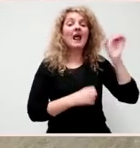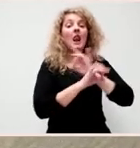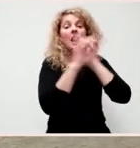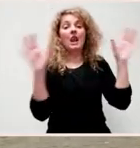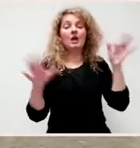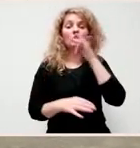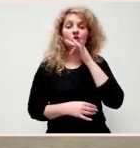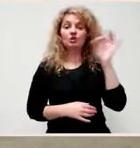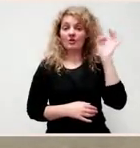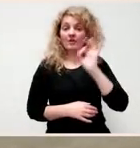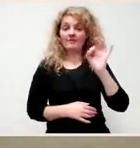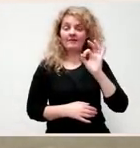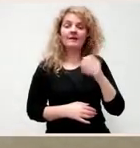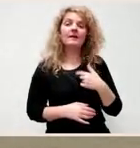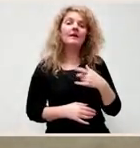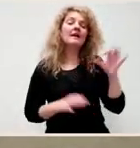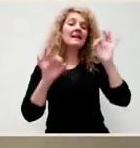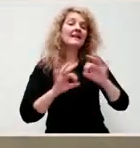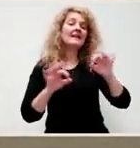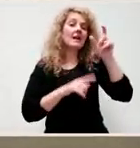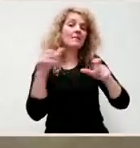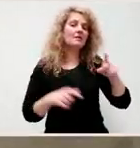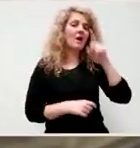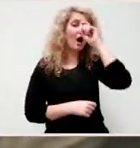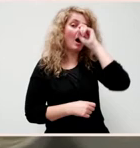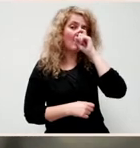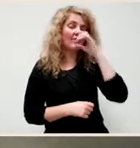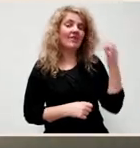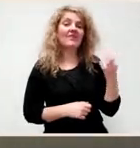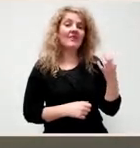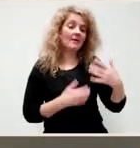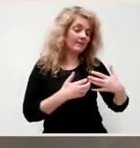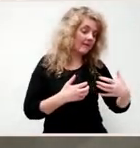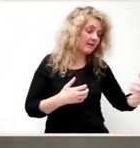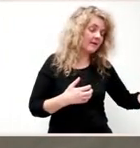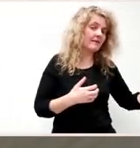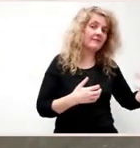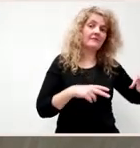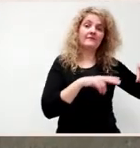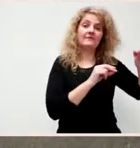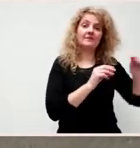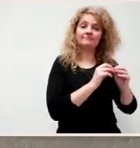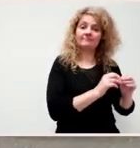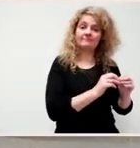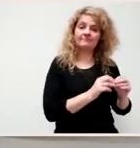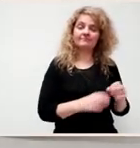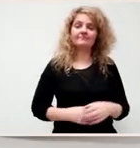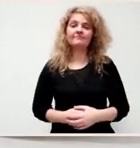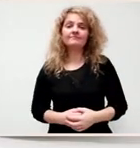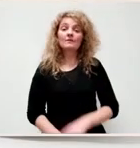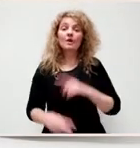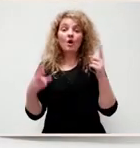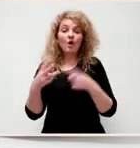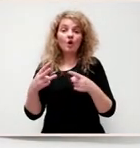ninguén lembrou que tiña que completar esa inscripción. O terceiro elemento